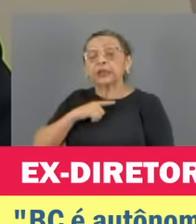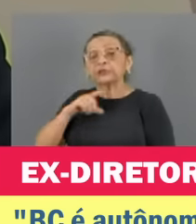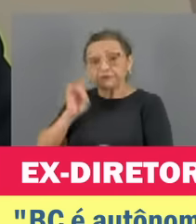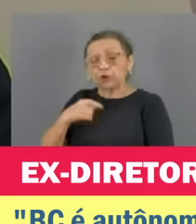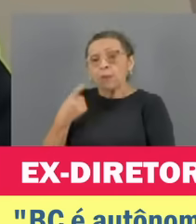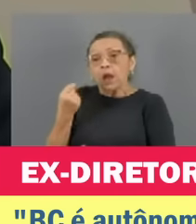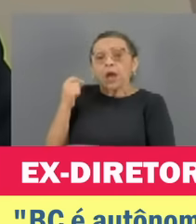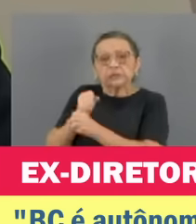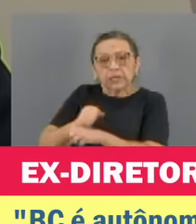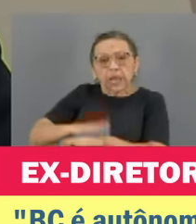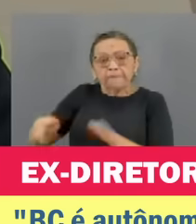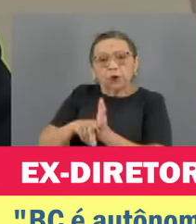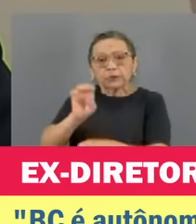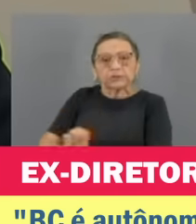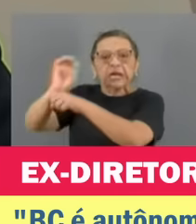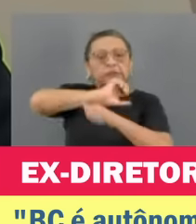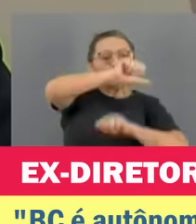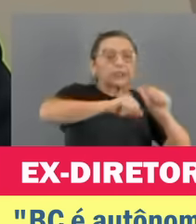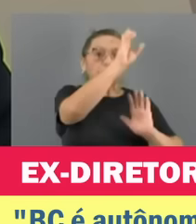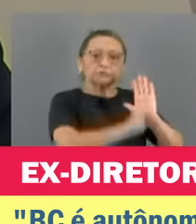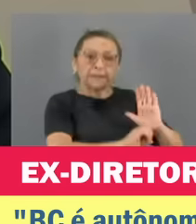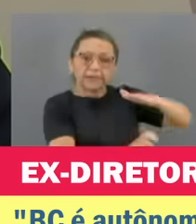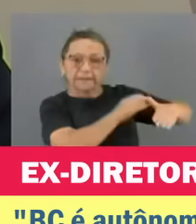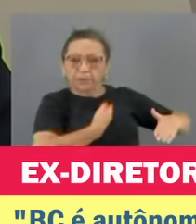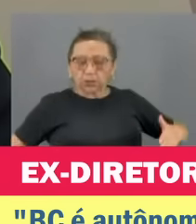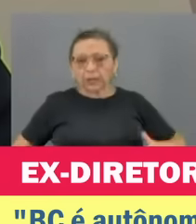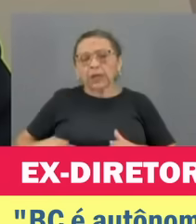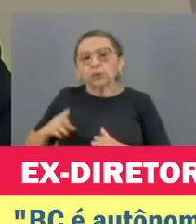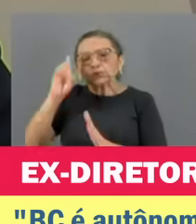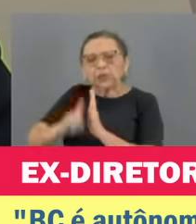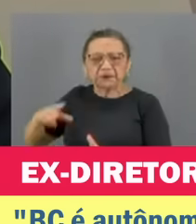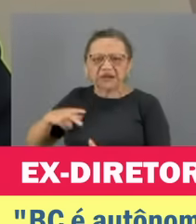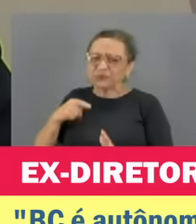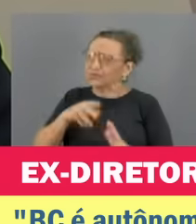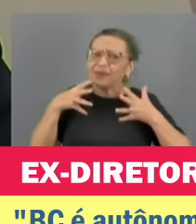é a receita sem honrar, transferida a uma empresa pública de direito privado, o que é algo complicado, né?